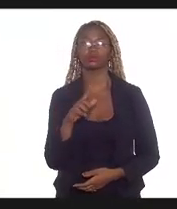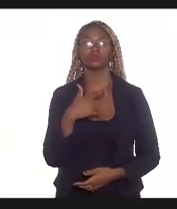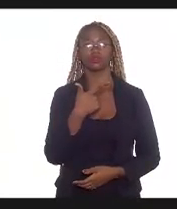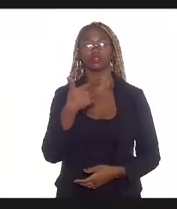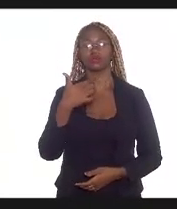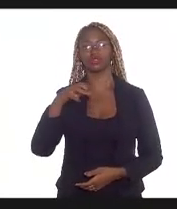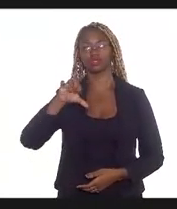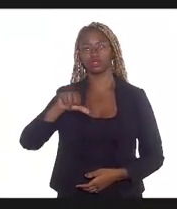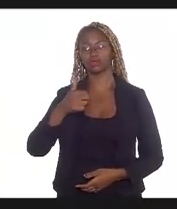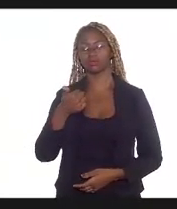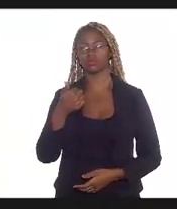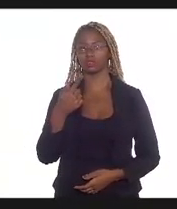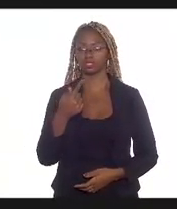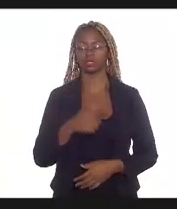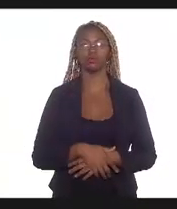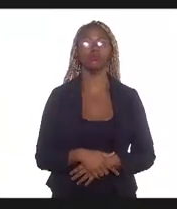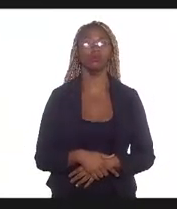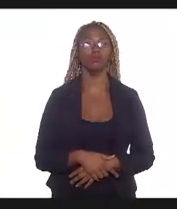2917.